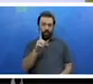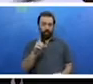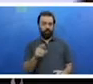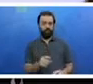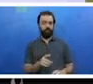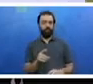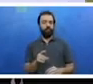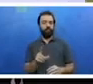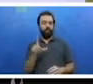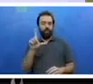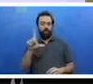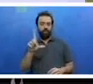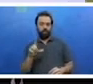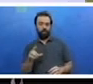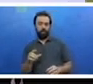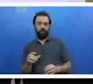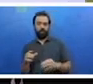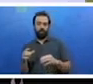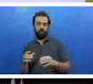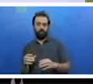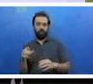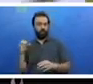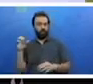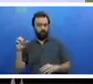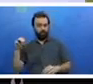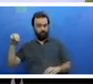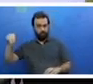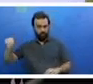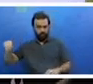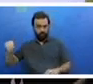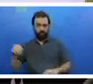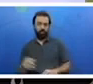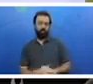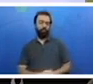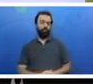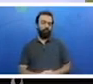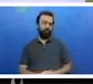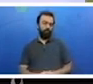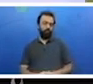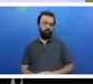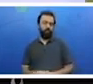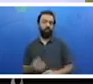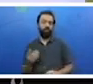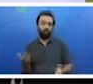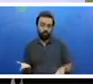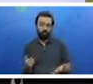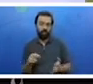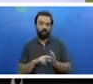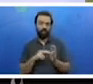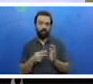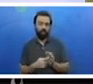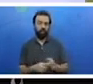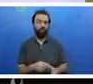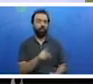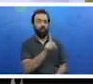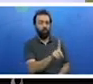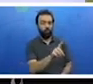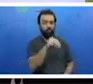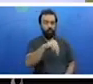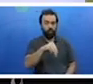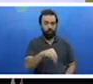minuto, aqui são litros por minuto. Ou seja, a cada